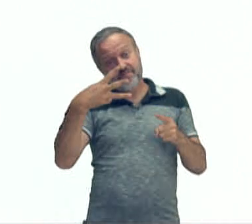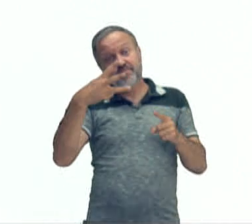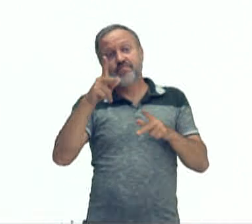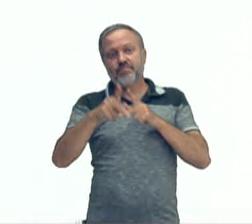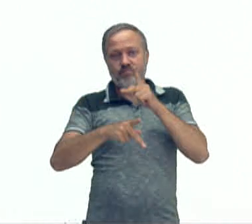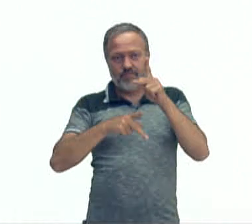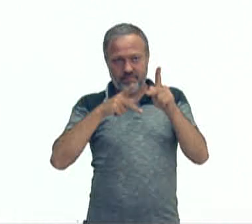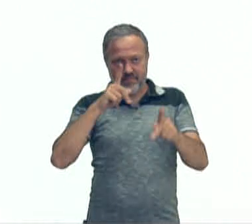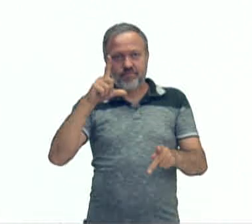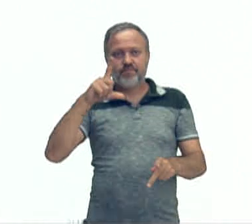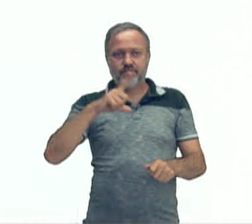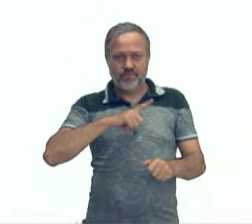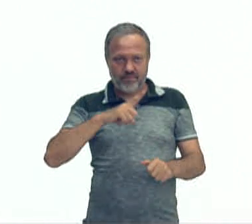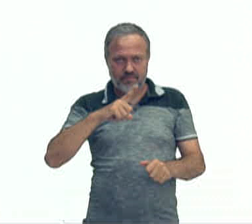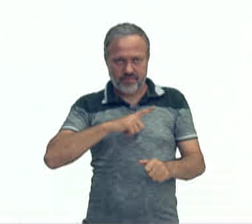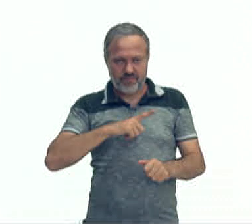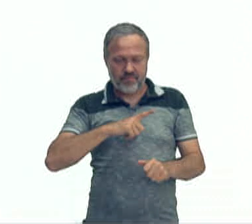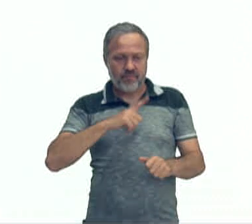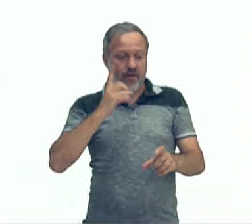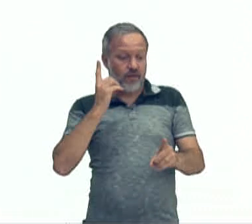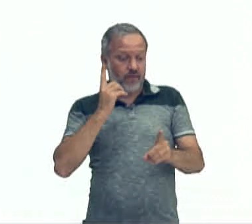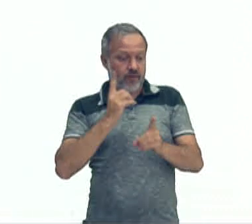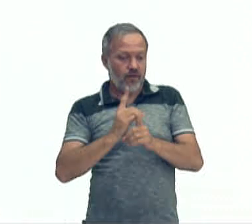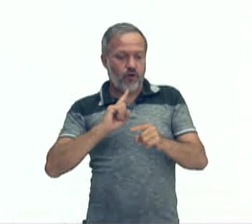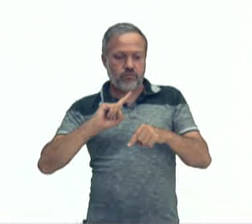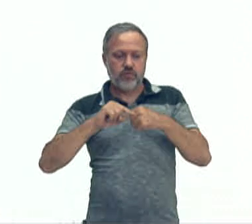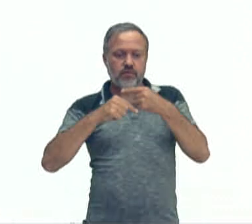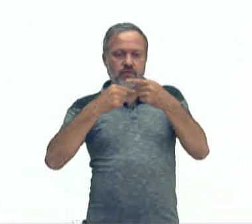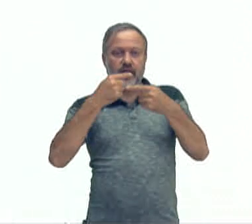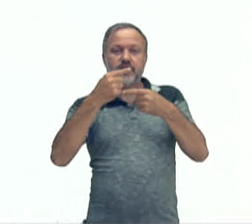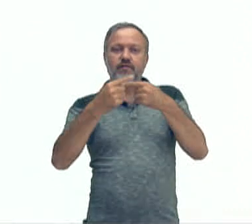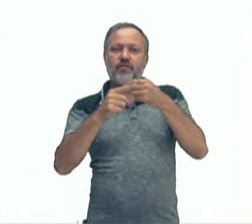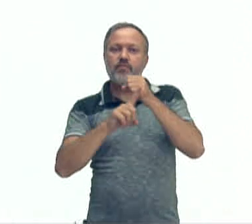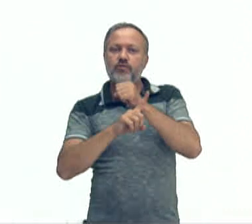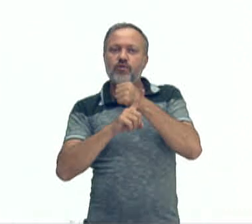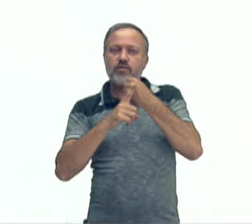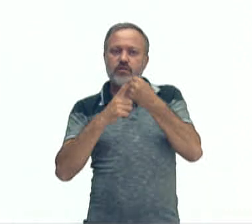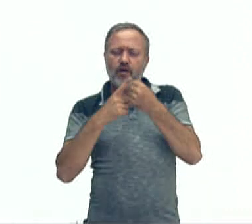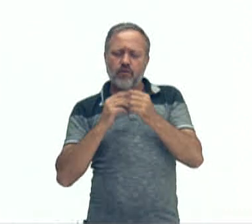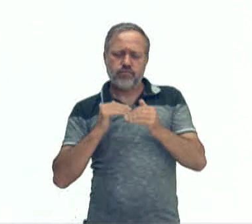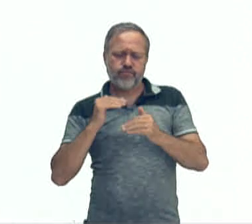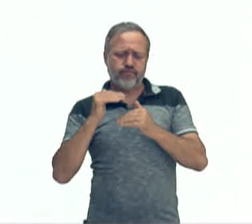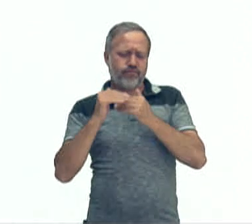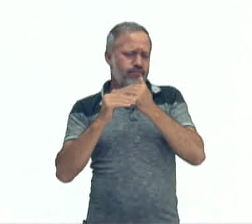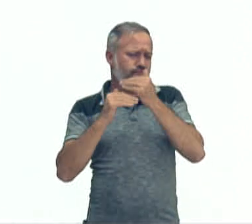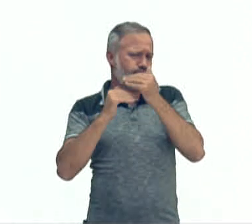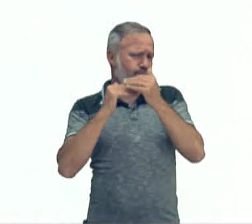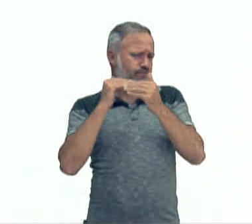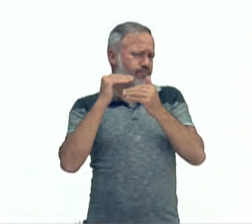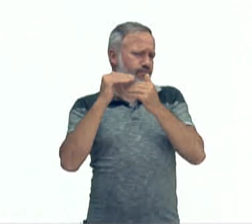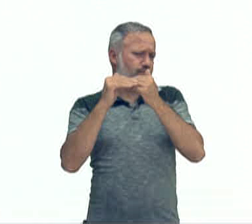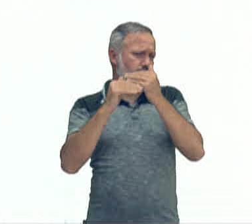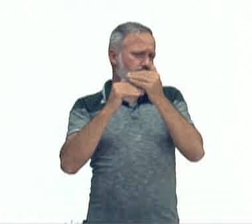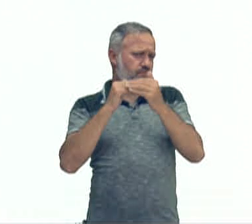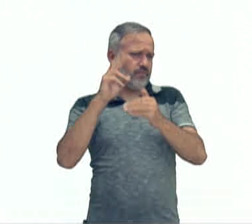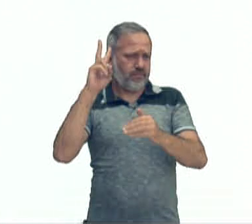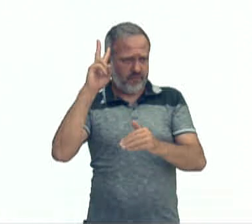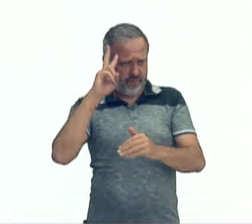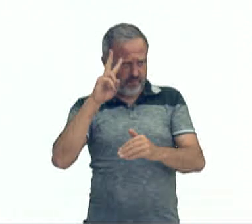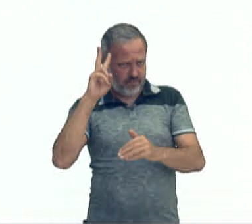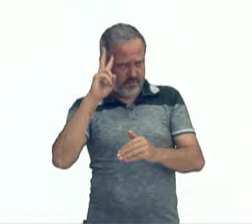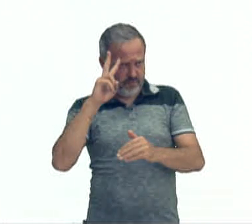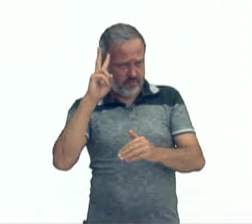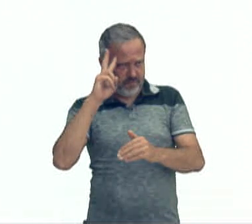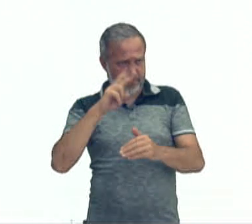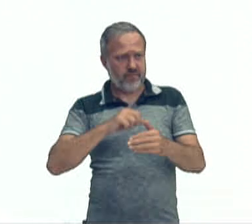de certa forma, encontrado um desenvolvimento social bem avançado, formando verdadeiros impérios. Lembra lá, Hernán